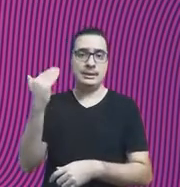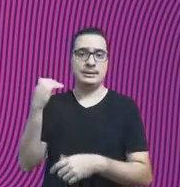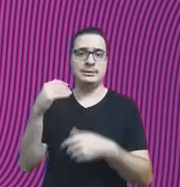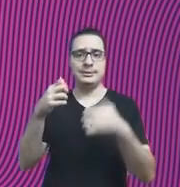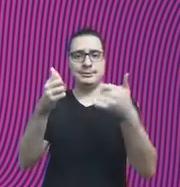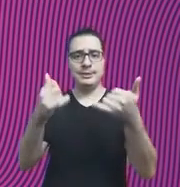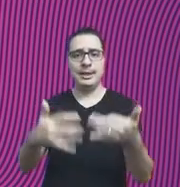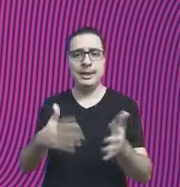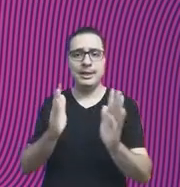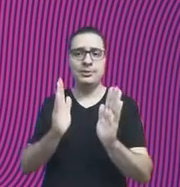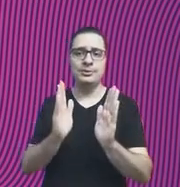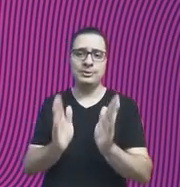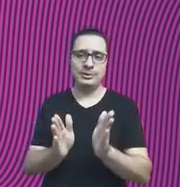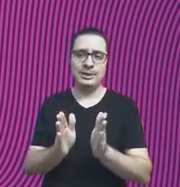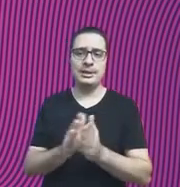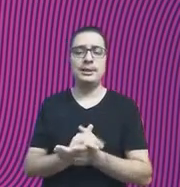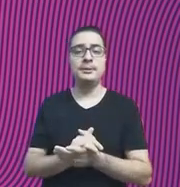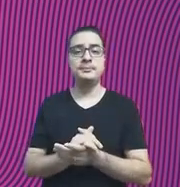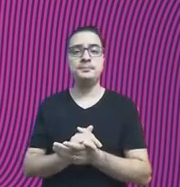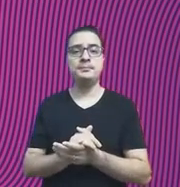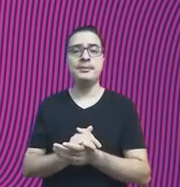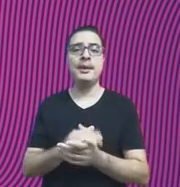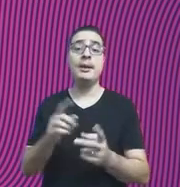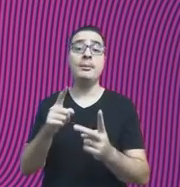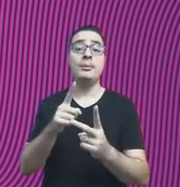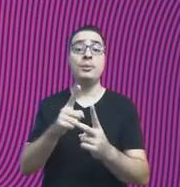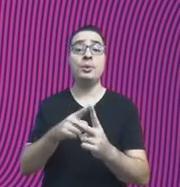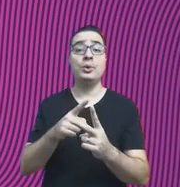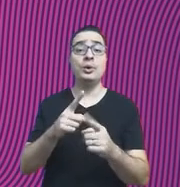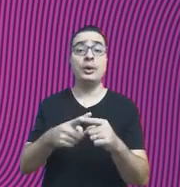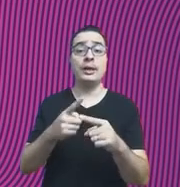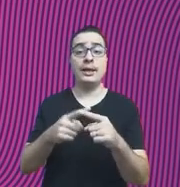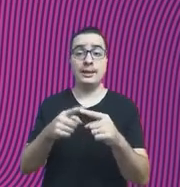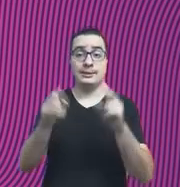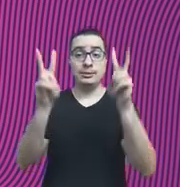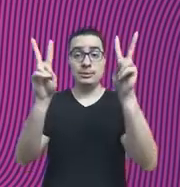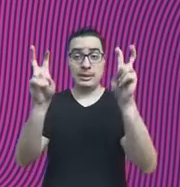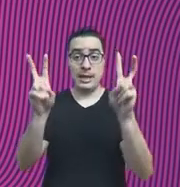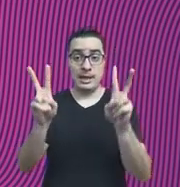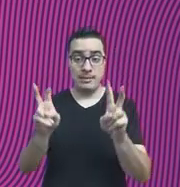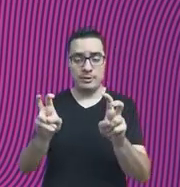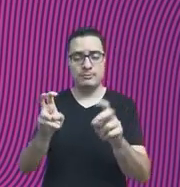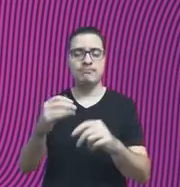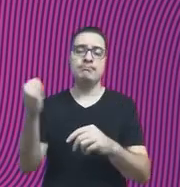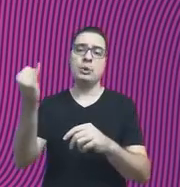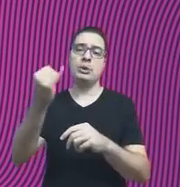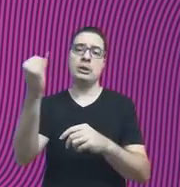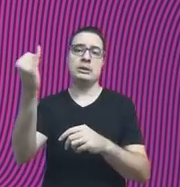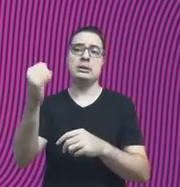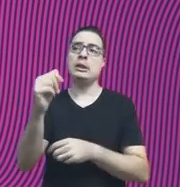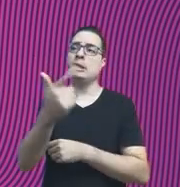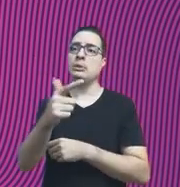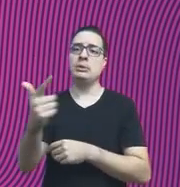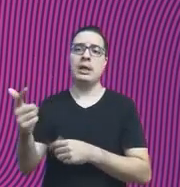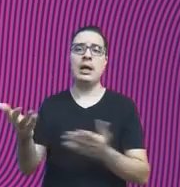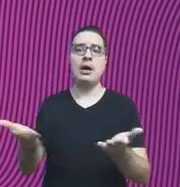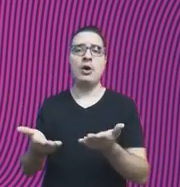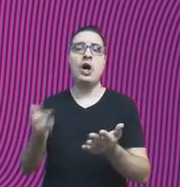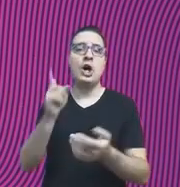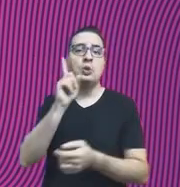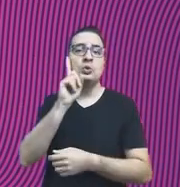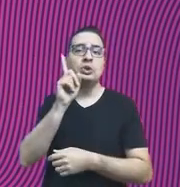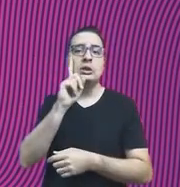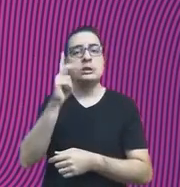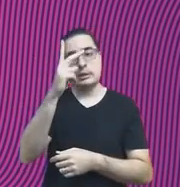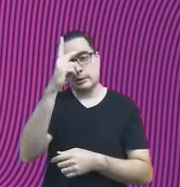porque esses são temas de grande importância e que ainda não estão na ordem do dia, do cotidiano, mas que